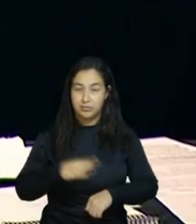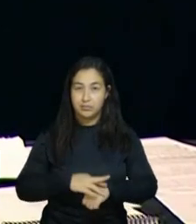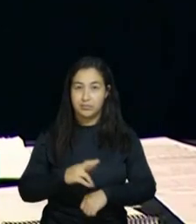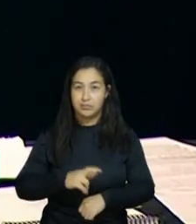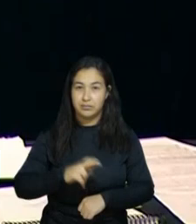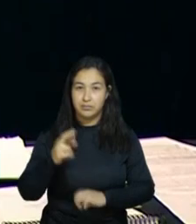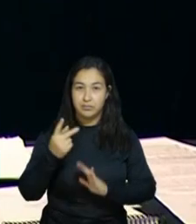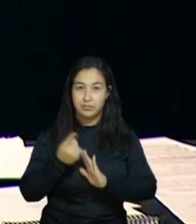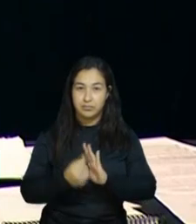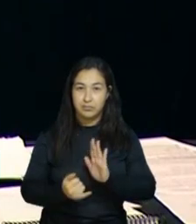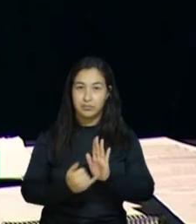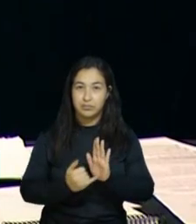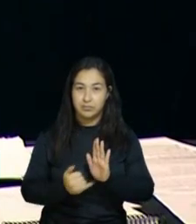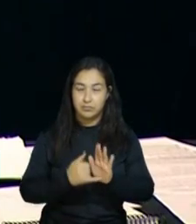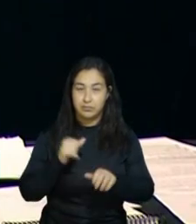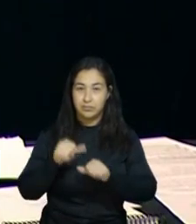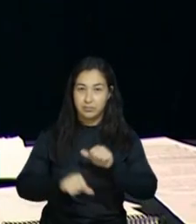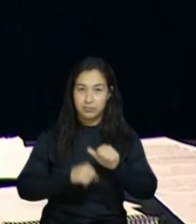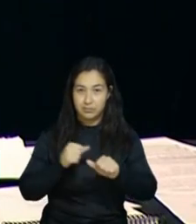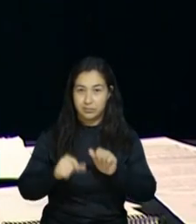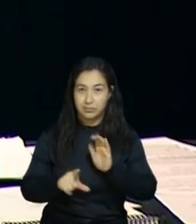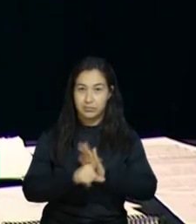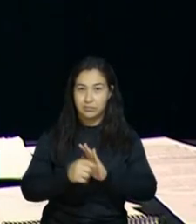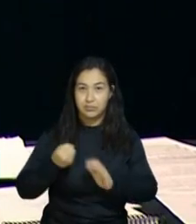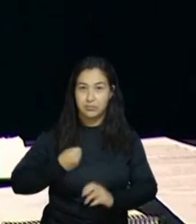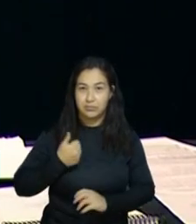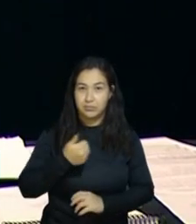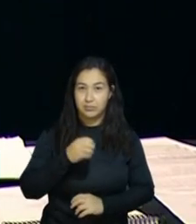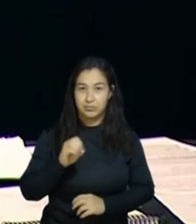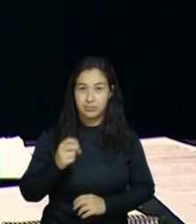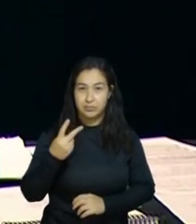Finanças e Tributação, altera a Lei número